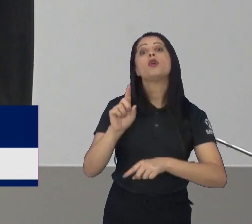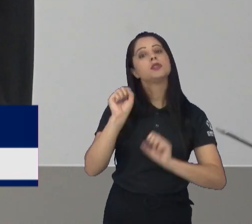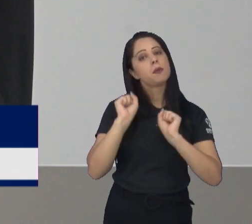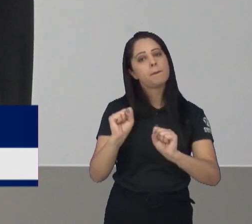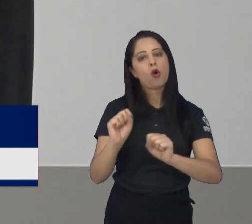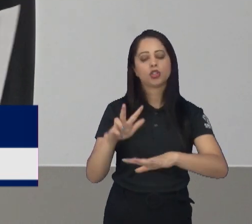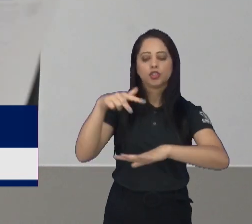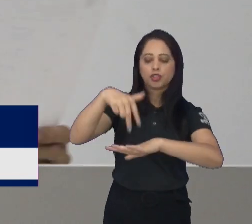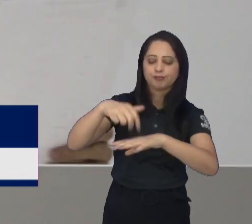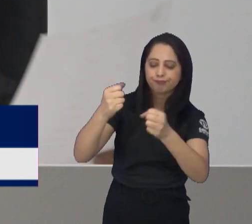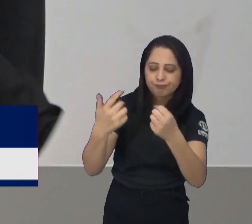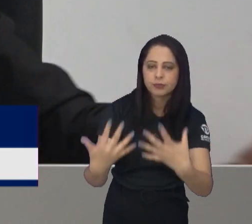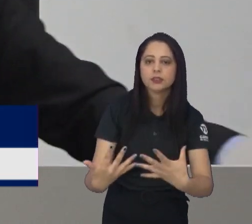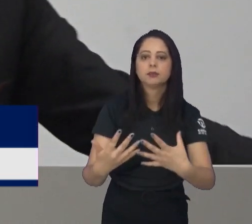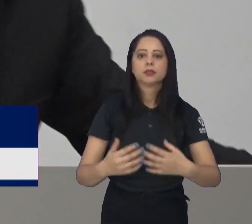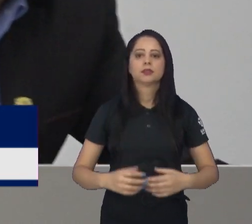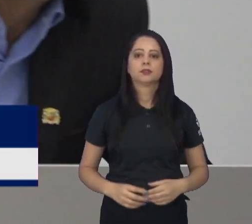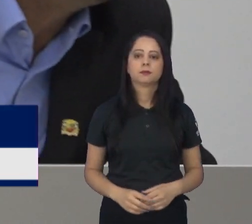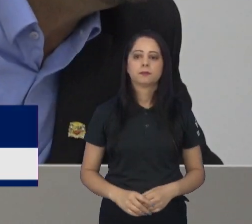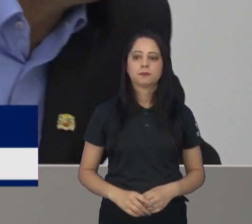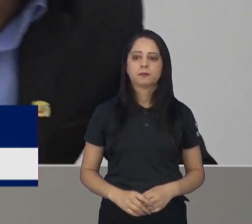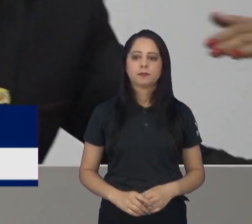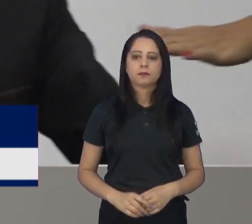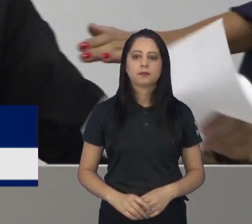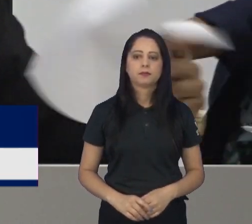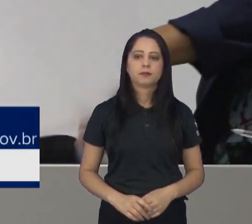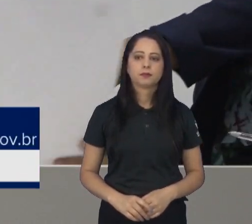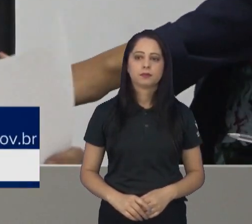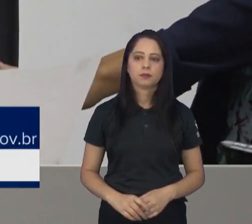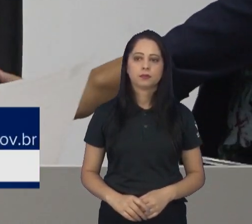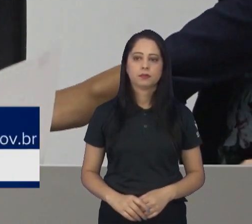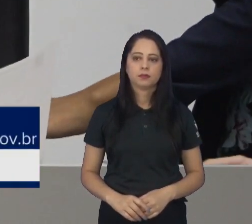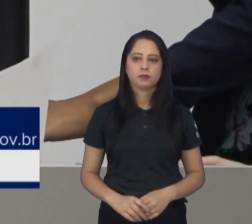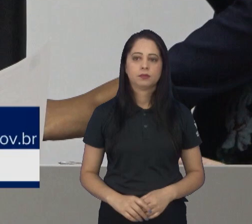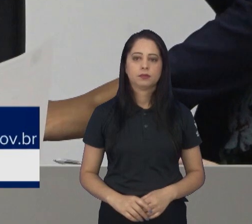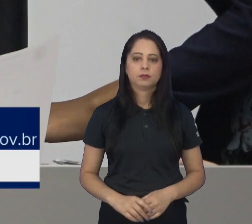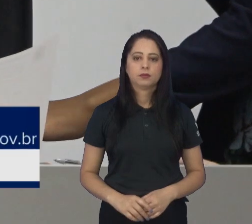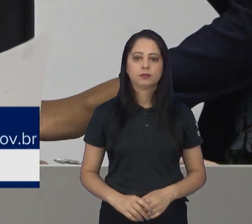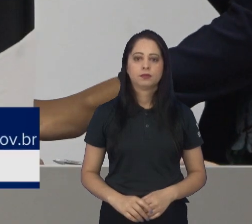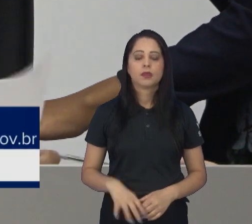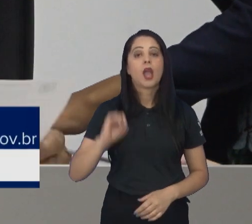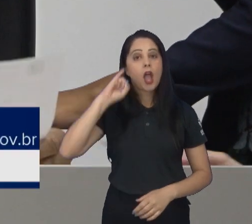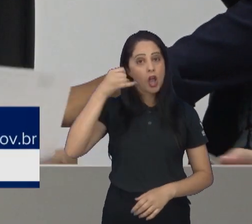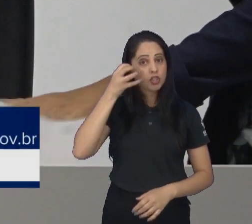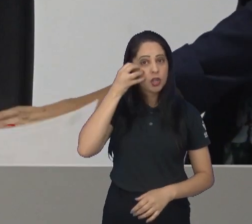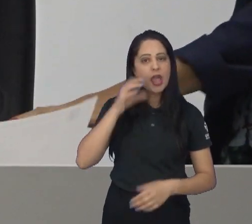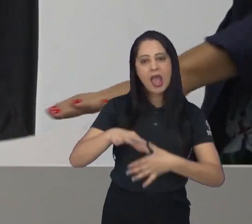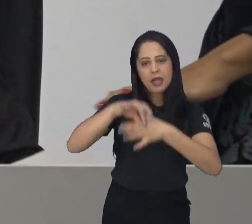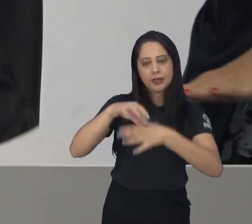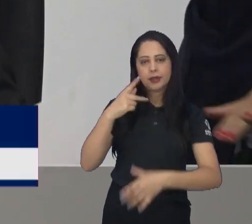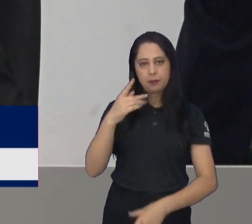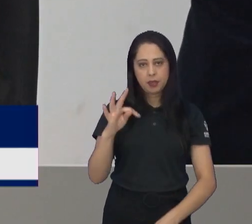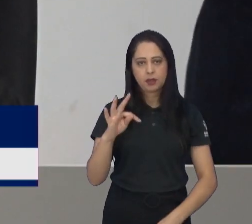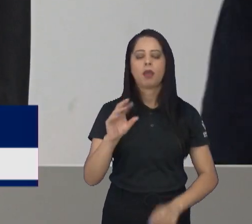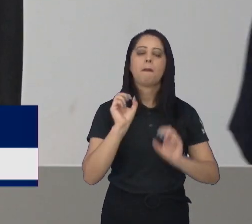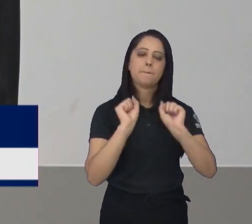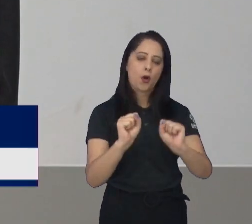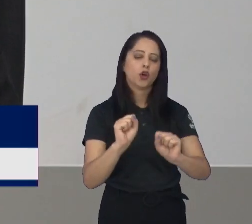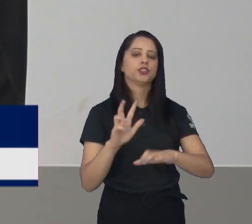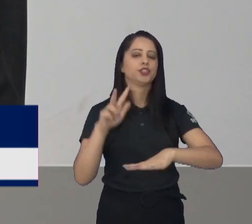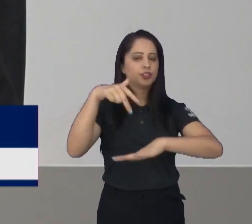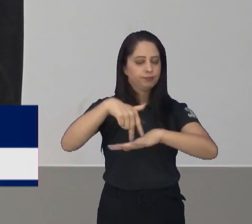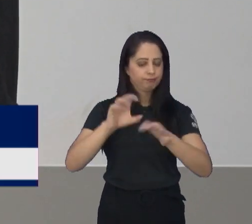votação, vocês poderão falar. Ela é líder do PT. Ah, Juliana Fraga é líder do PT. Então, com a palavra,